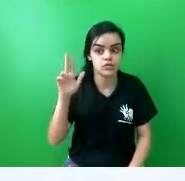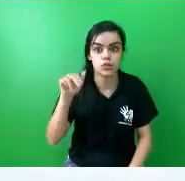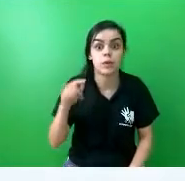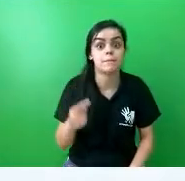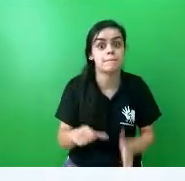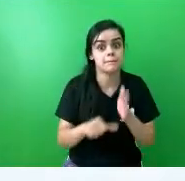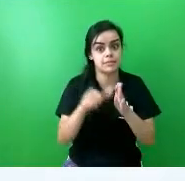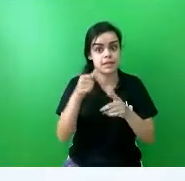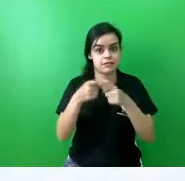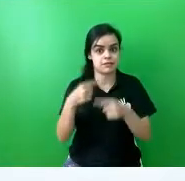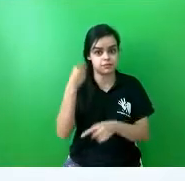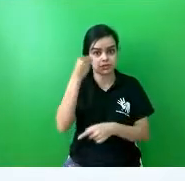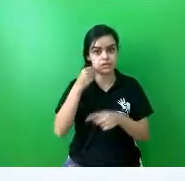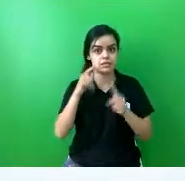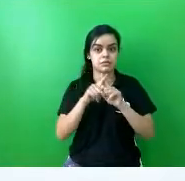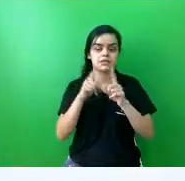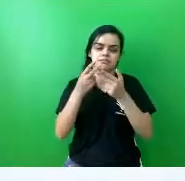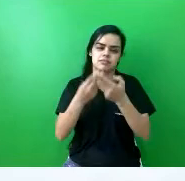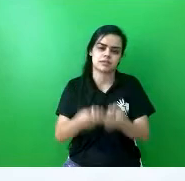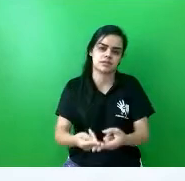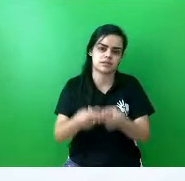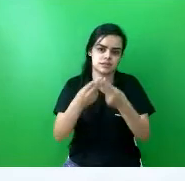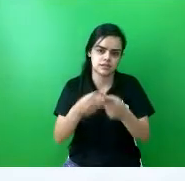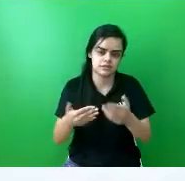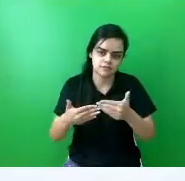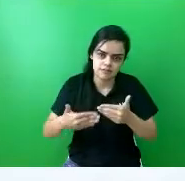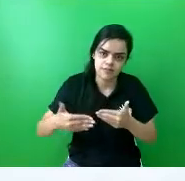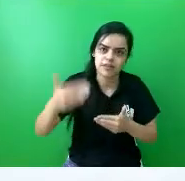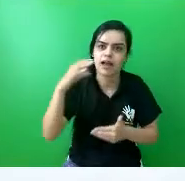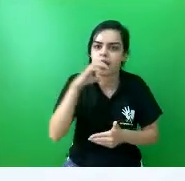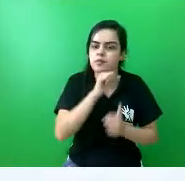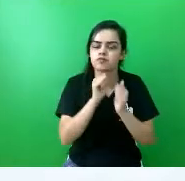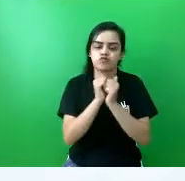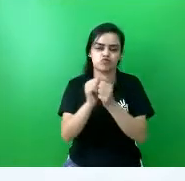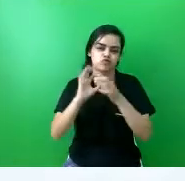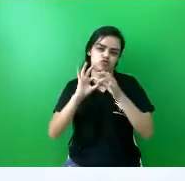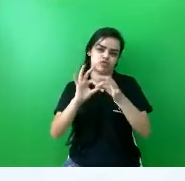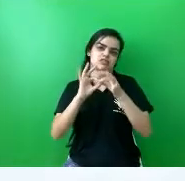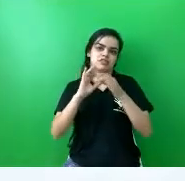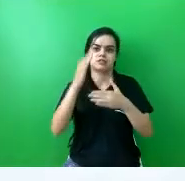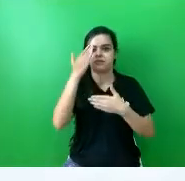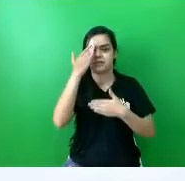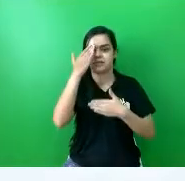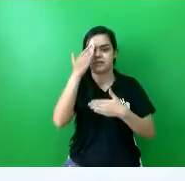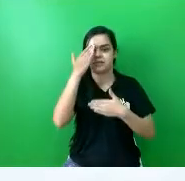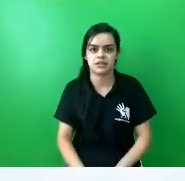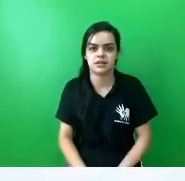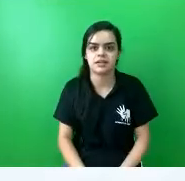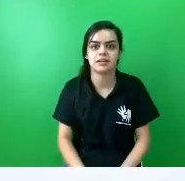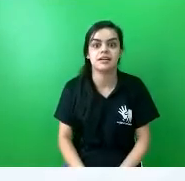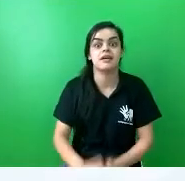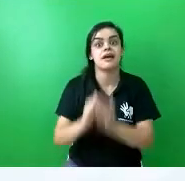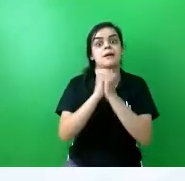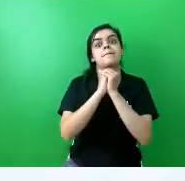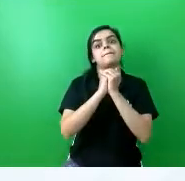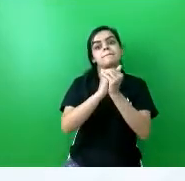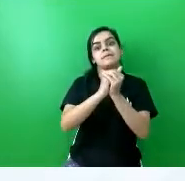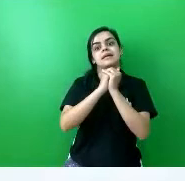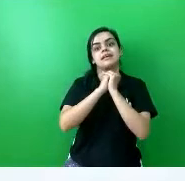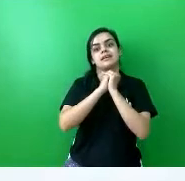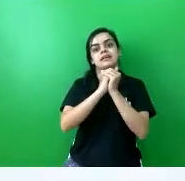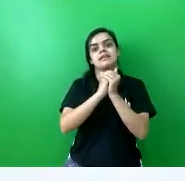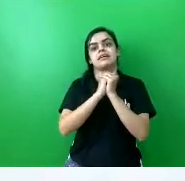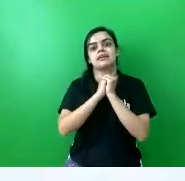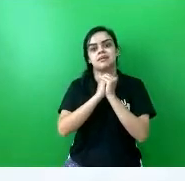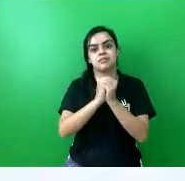primeira vez, um pouquinho de paciência que logo, logo estaremos todos juntos novamente. Obrigado. Amém, amém,